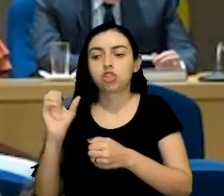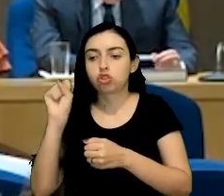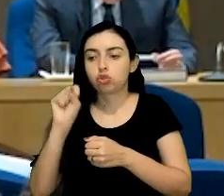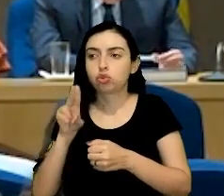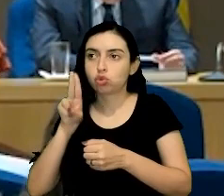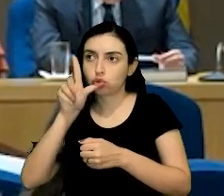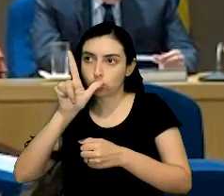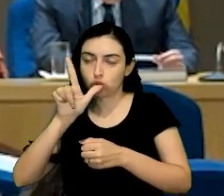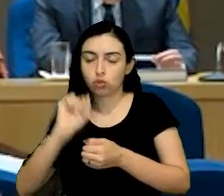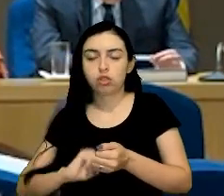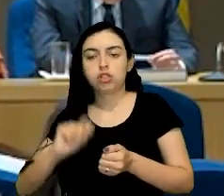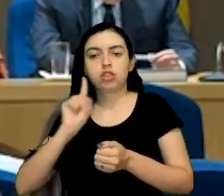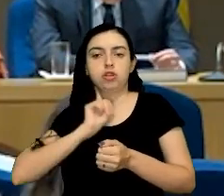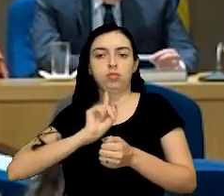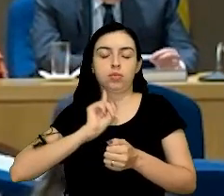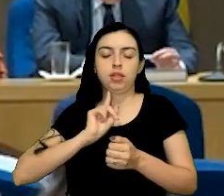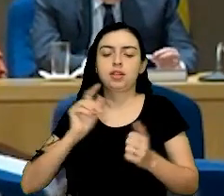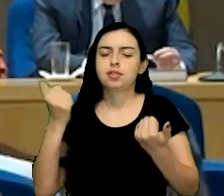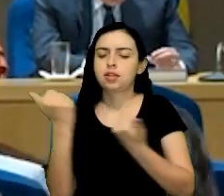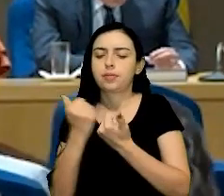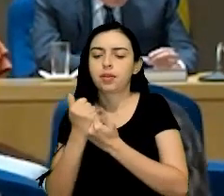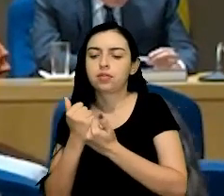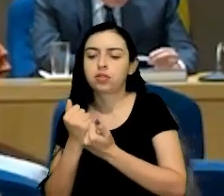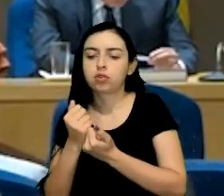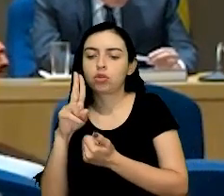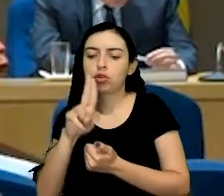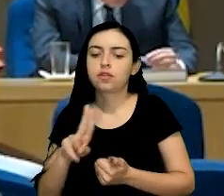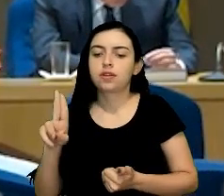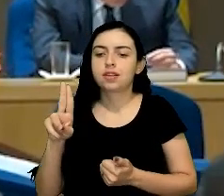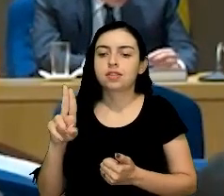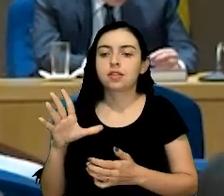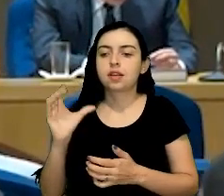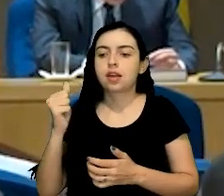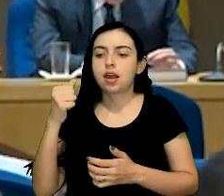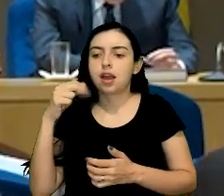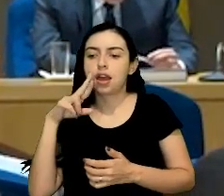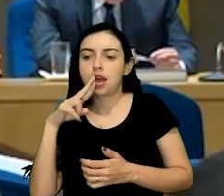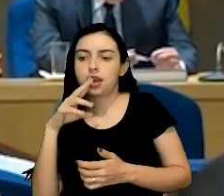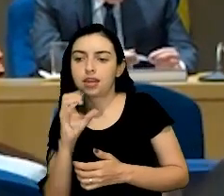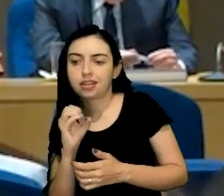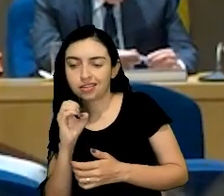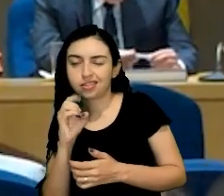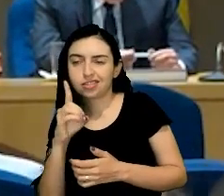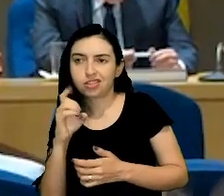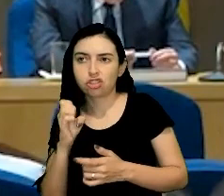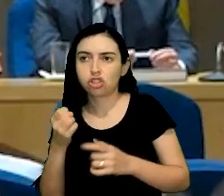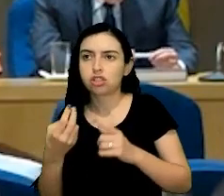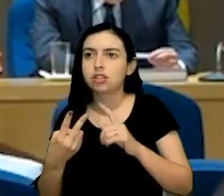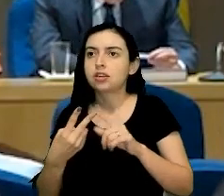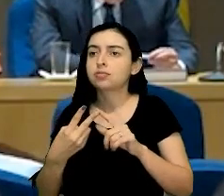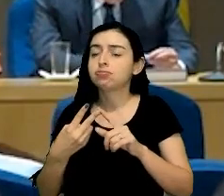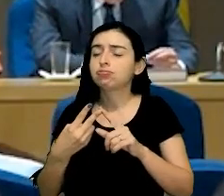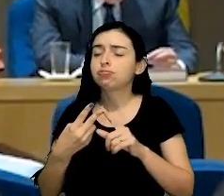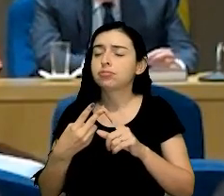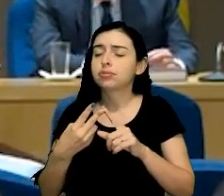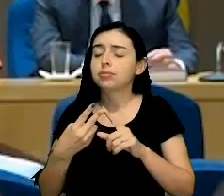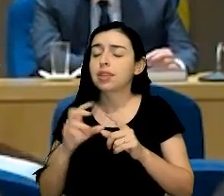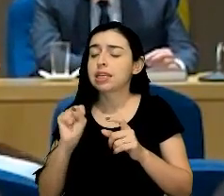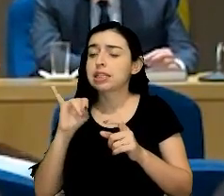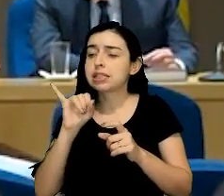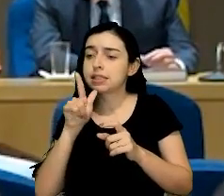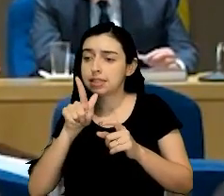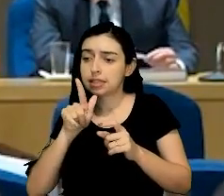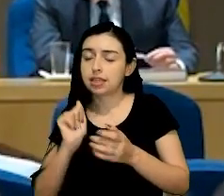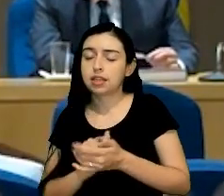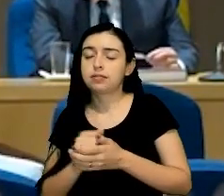em parceria com as universidades de Cardiff, no Reino Unido, e Siegen, na Alemanha. Acho que está tudo